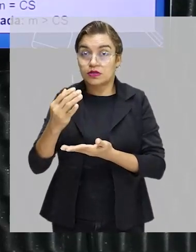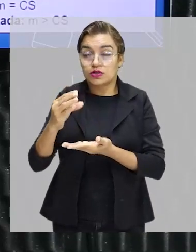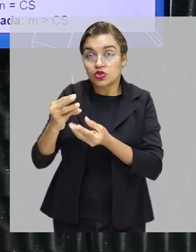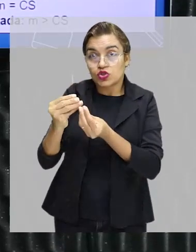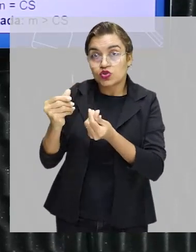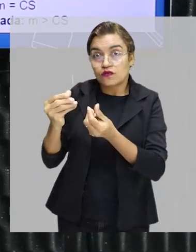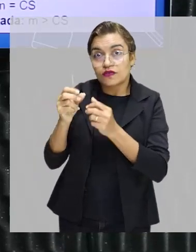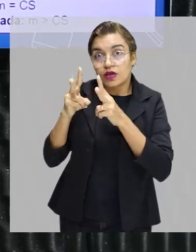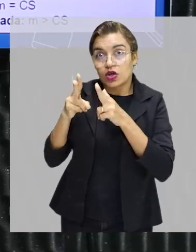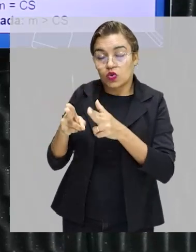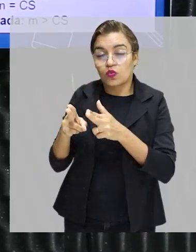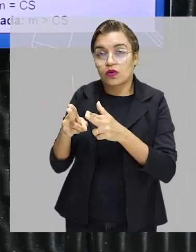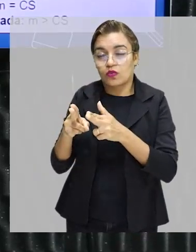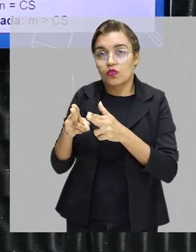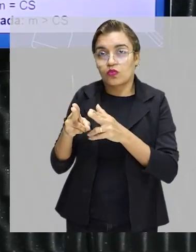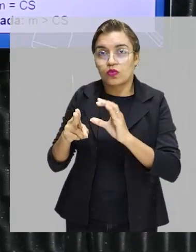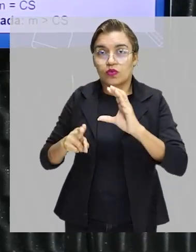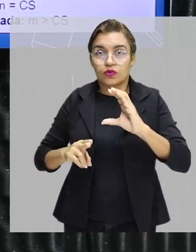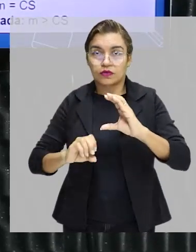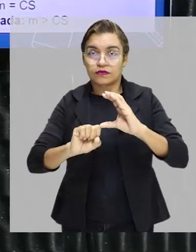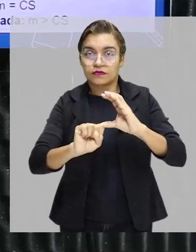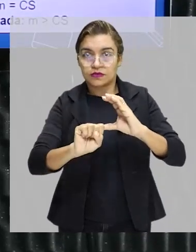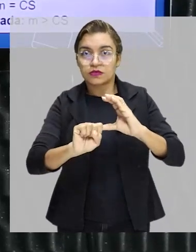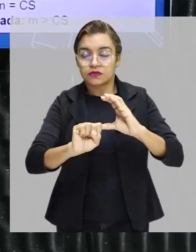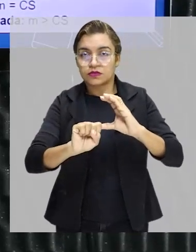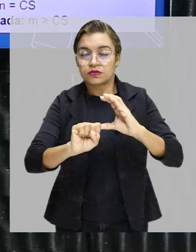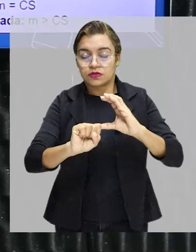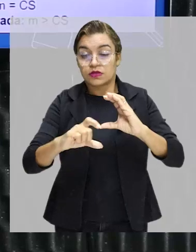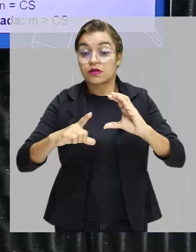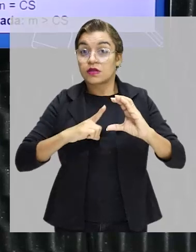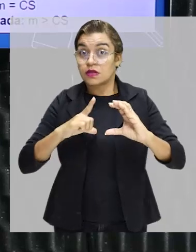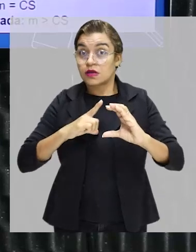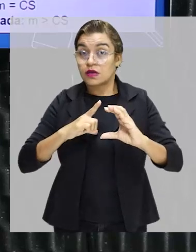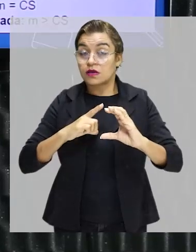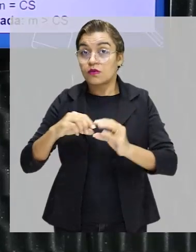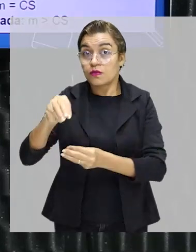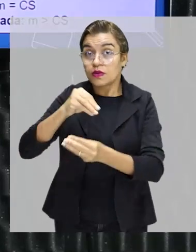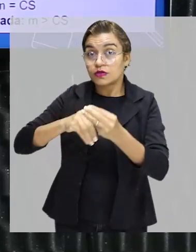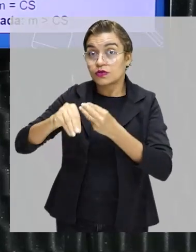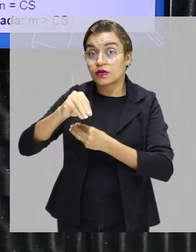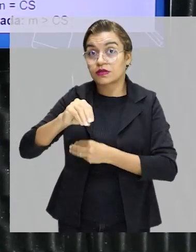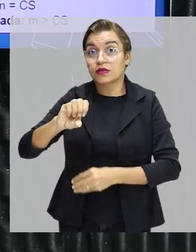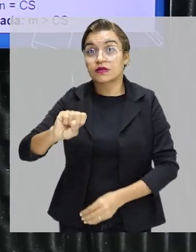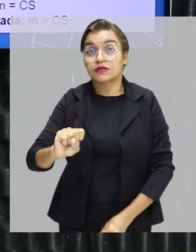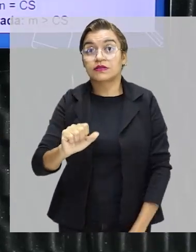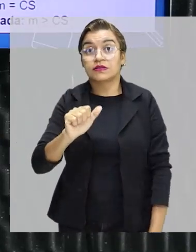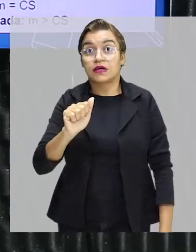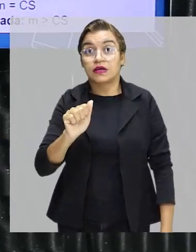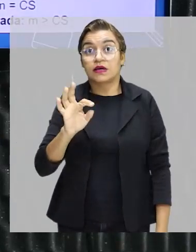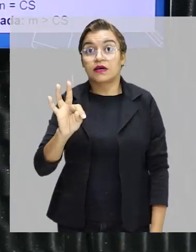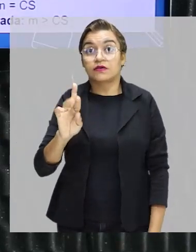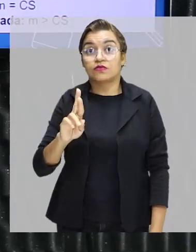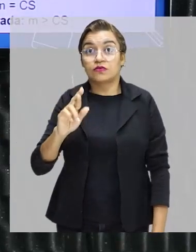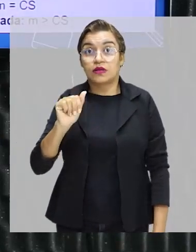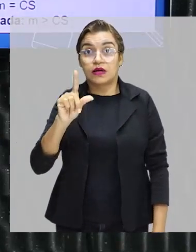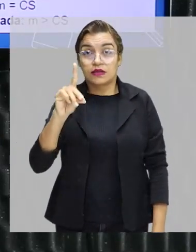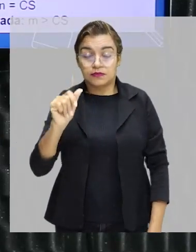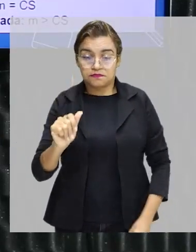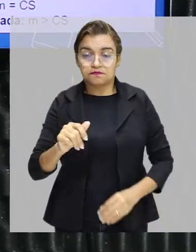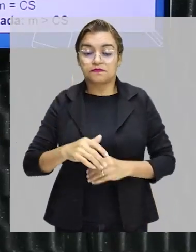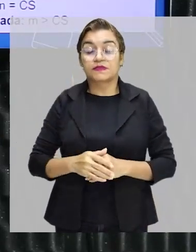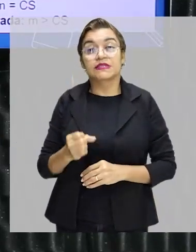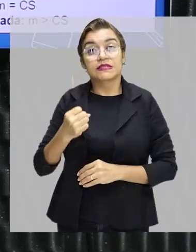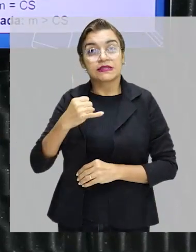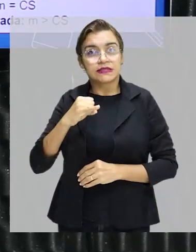igual, ao coeficiente de solubilidade, nós vamos ter uma solução saturada, ok?